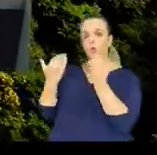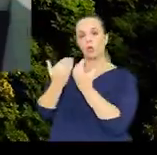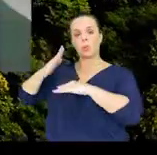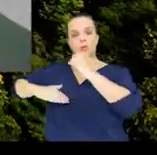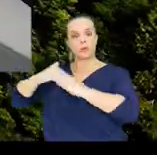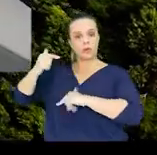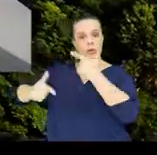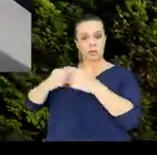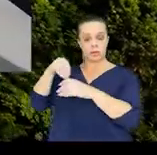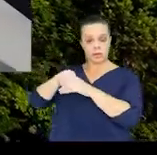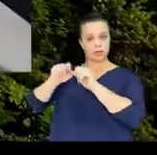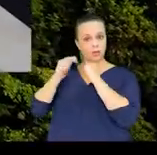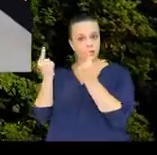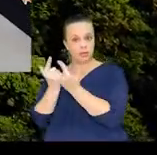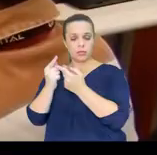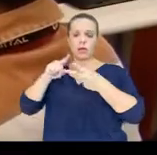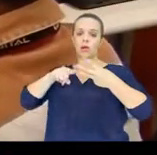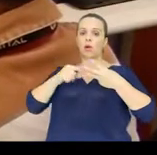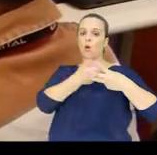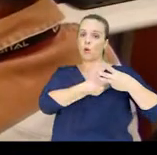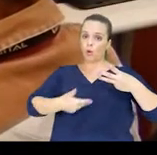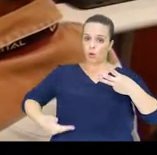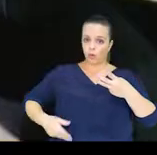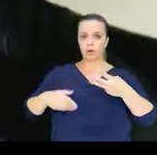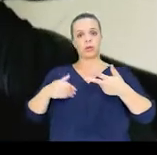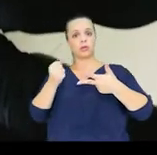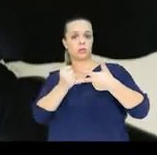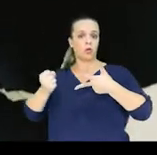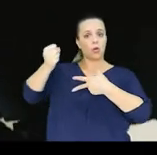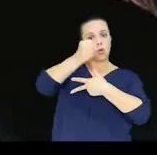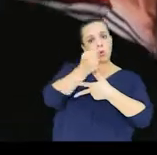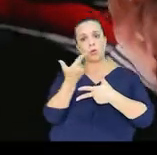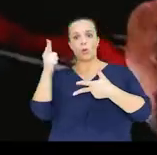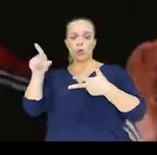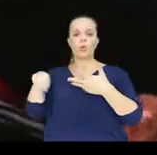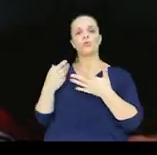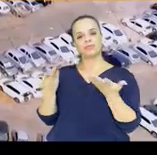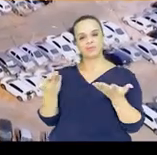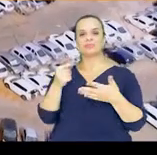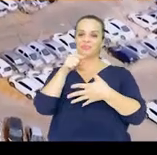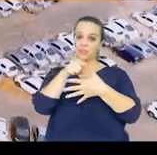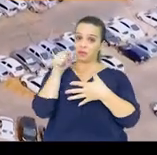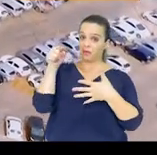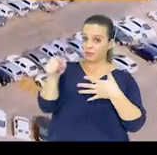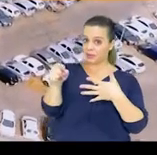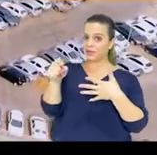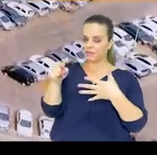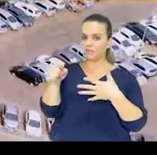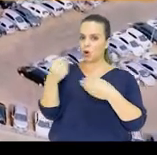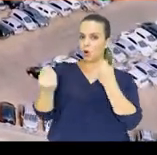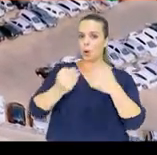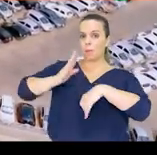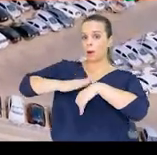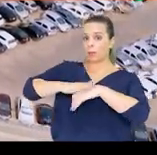pelos deputados e deputada, comissões da própria Assembleia, pelo governador, outros poderes e, claro, por você,